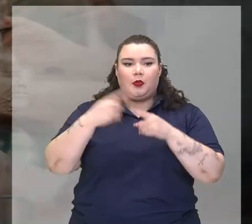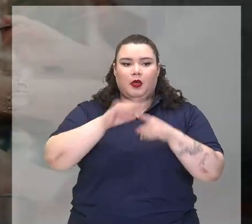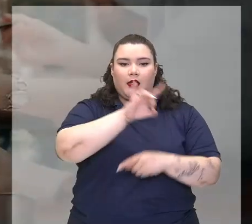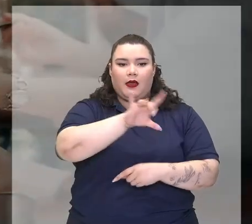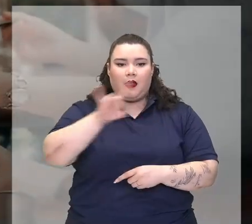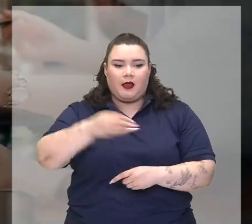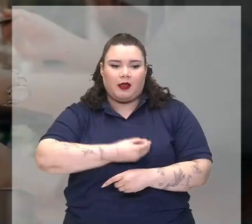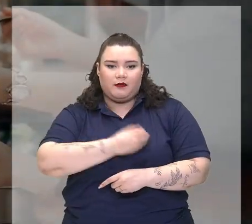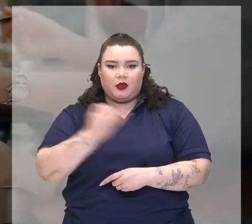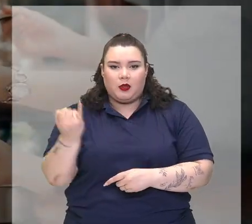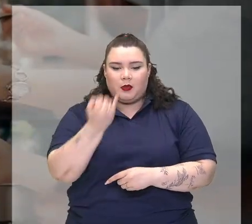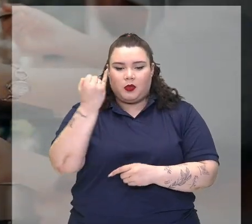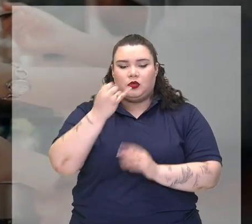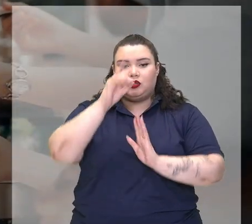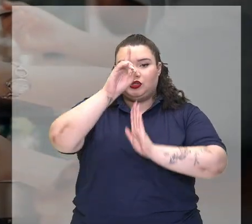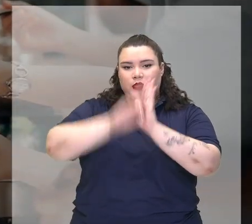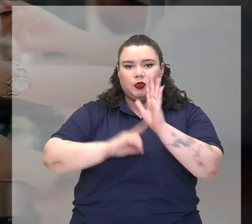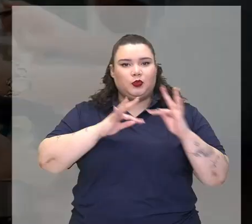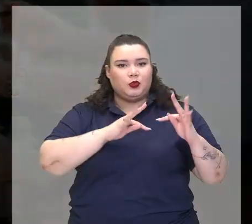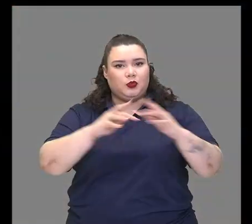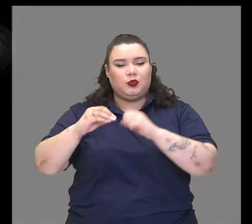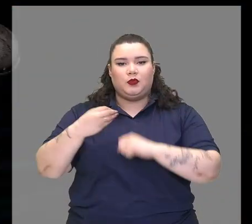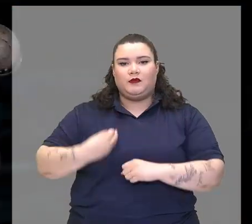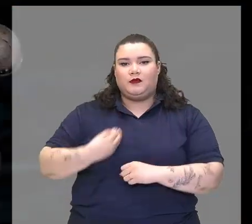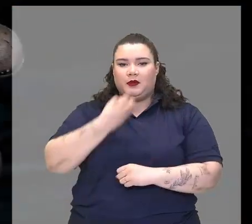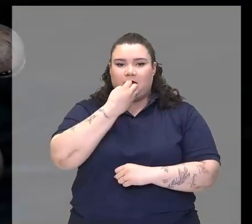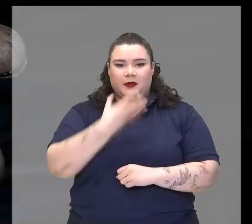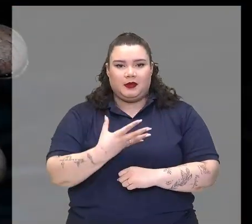e a dignidade é um direito de todos.